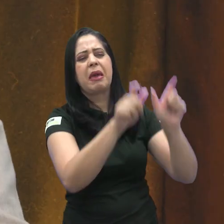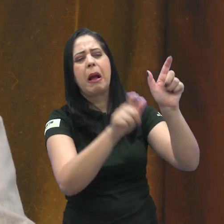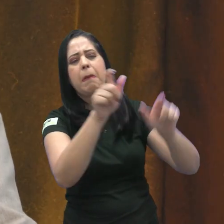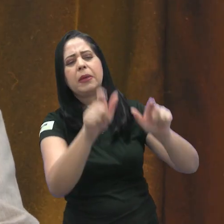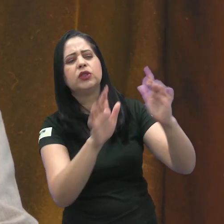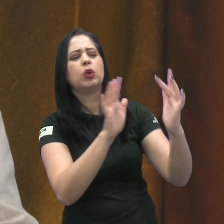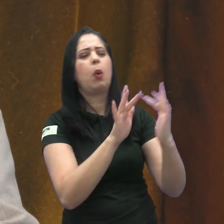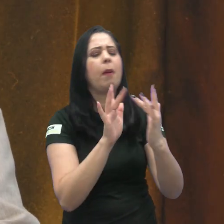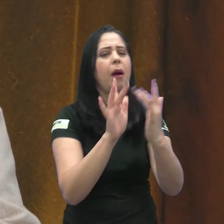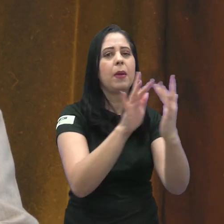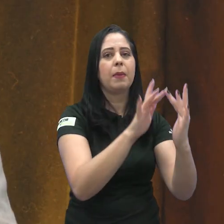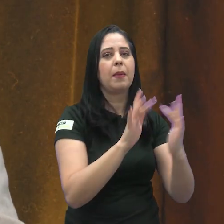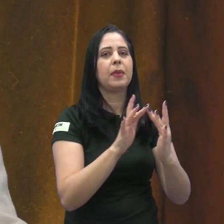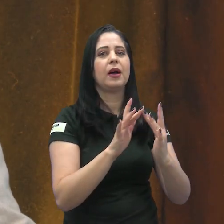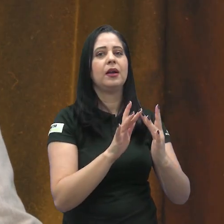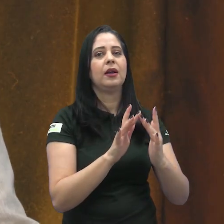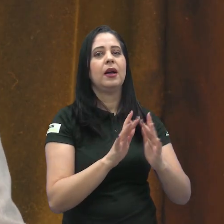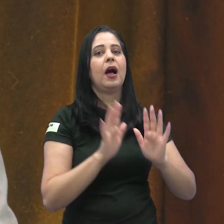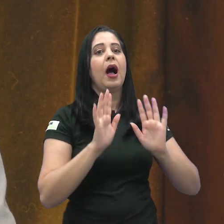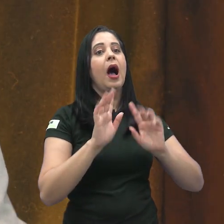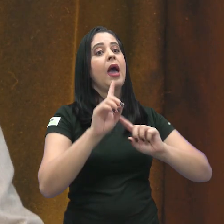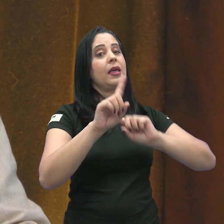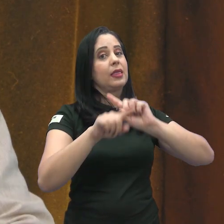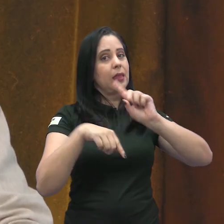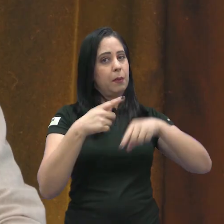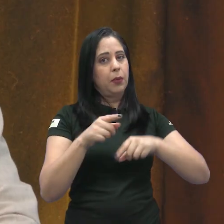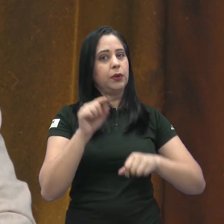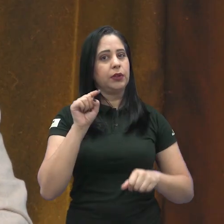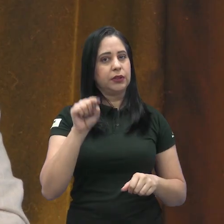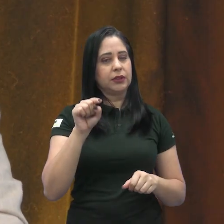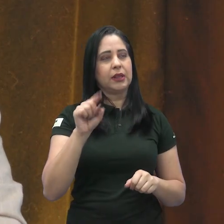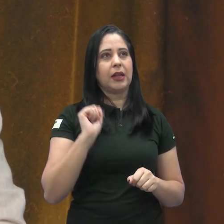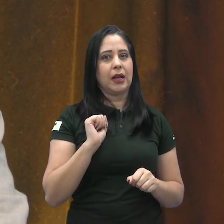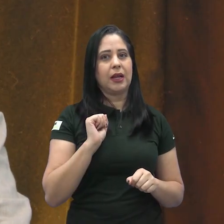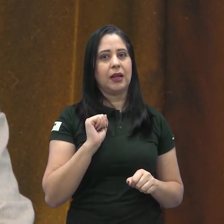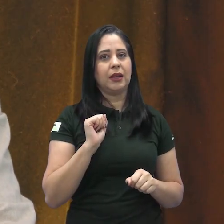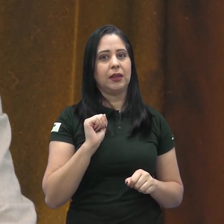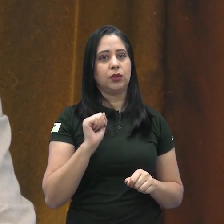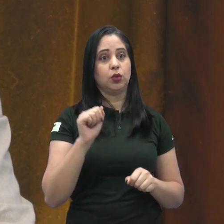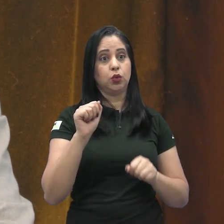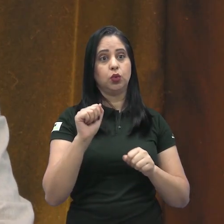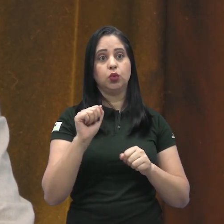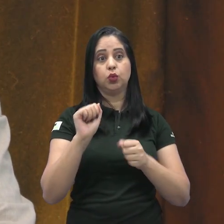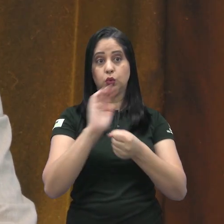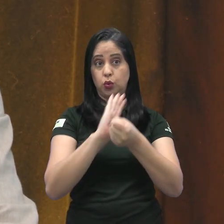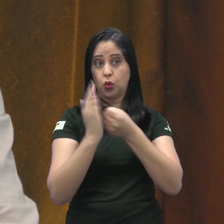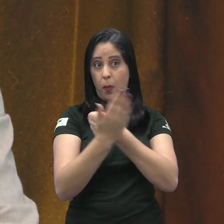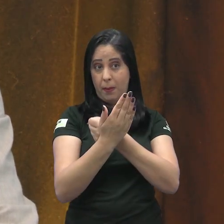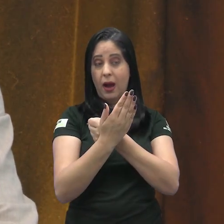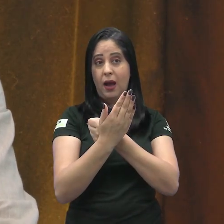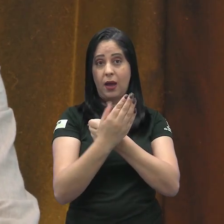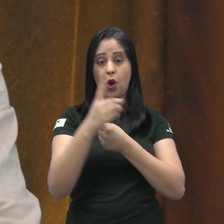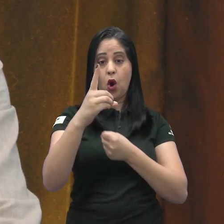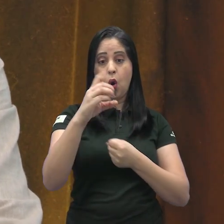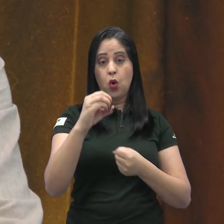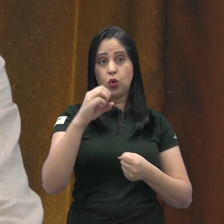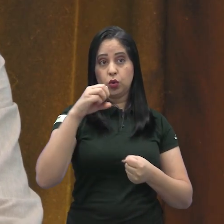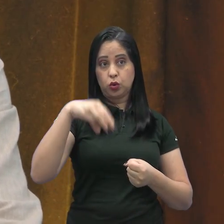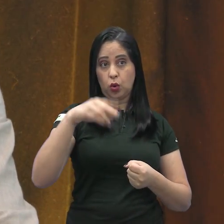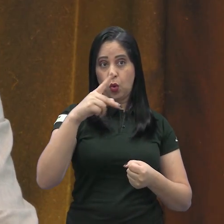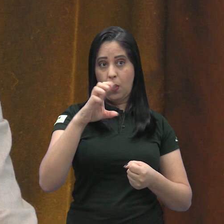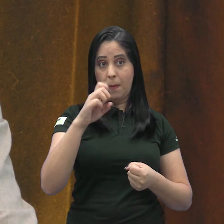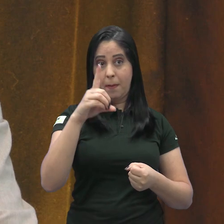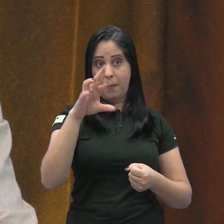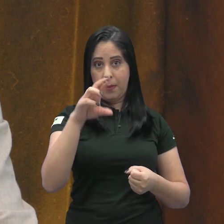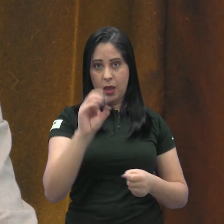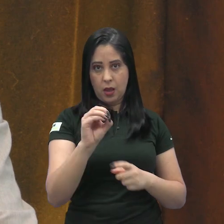você lida o dia a dia com as pessoas. Aí eu montei meu comércio lá, no Dom Pedro. E você acaba se tornando